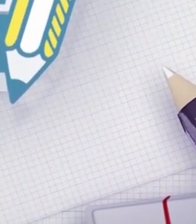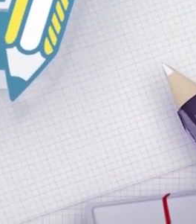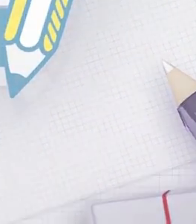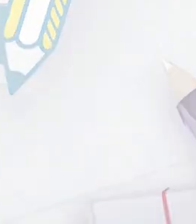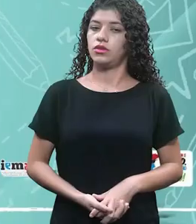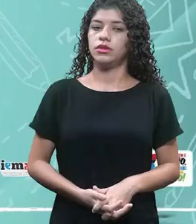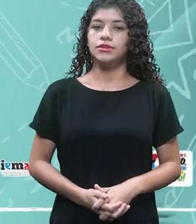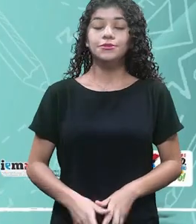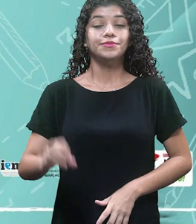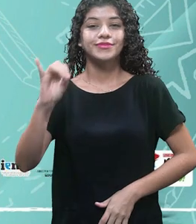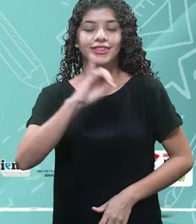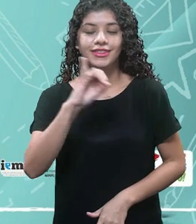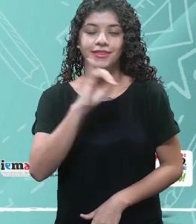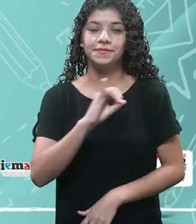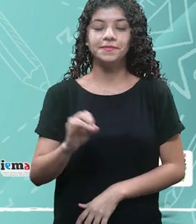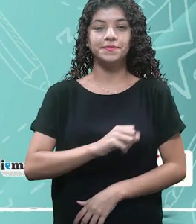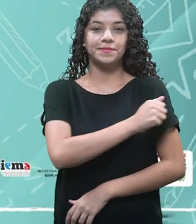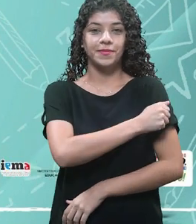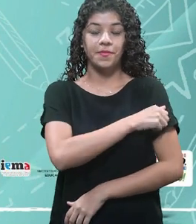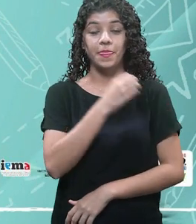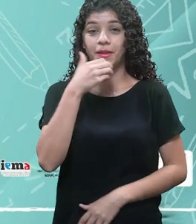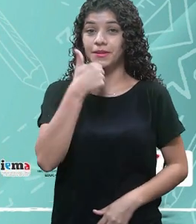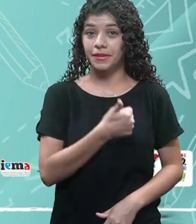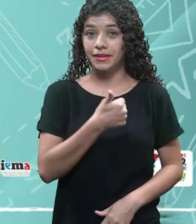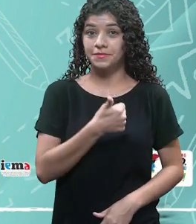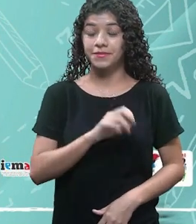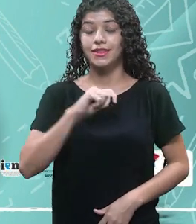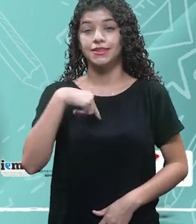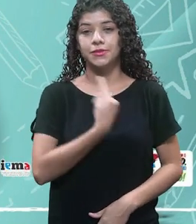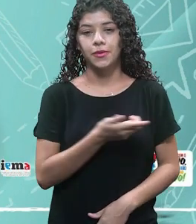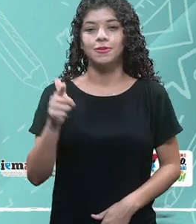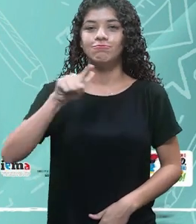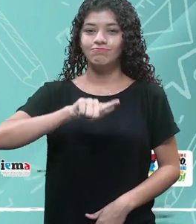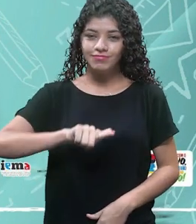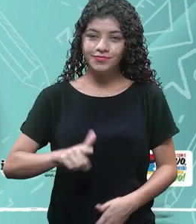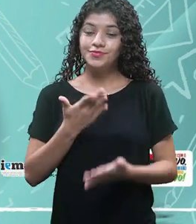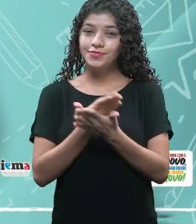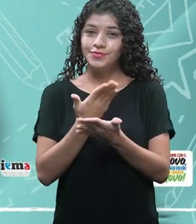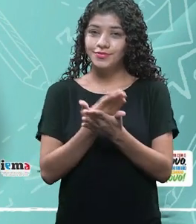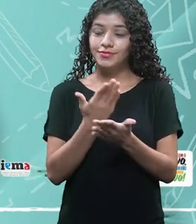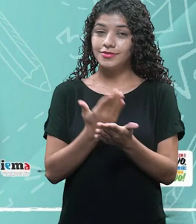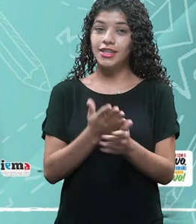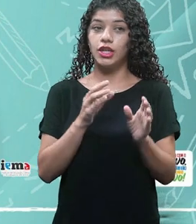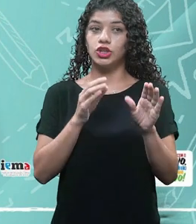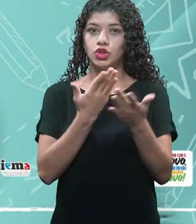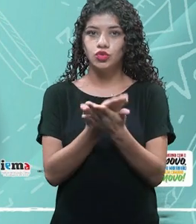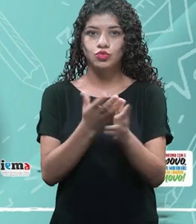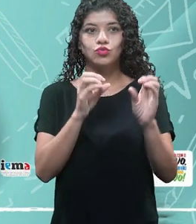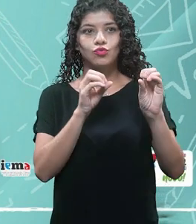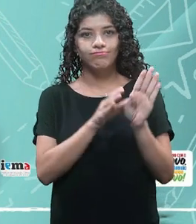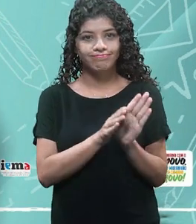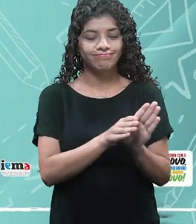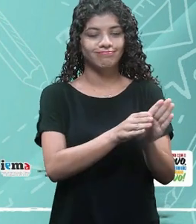tchau Olá queridos alunos tudo bem com vocês estamos aqui de volta com nossa aula de estudo orientado E hoje nós vamos